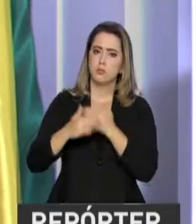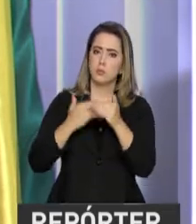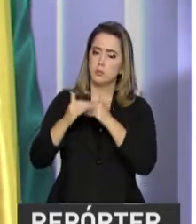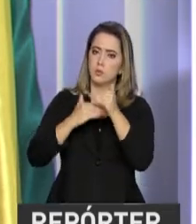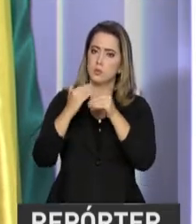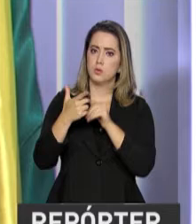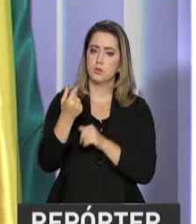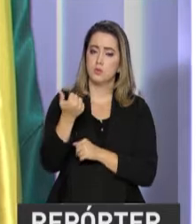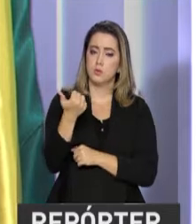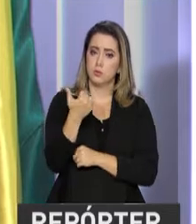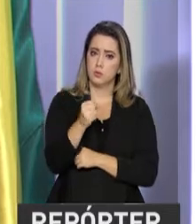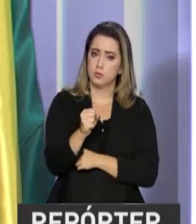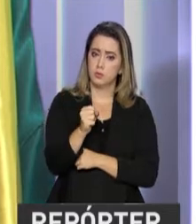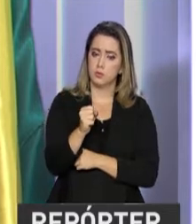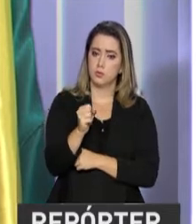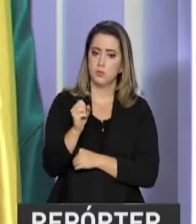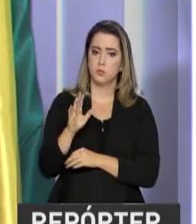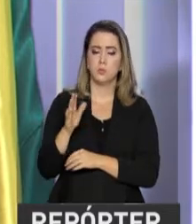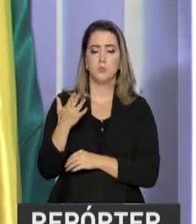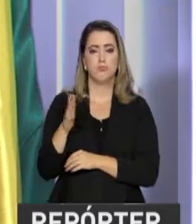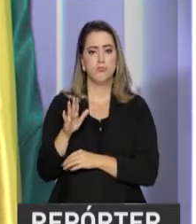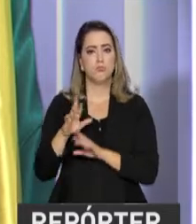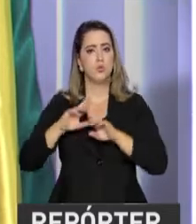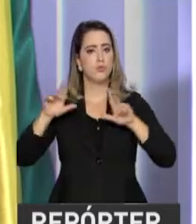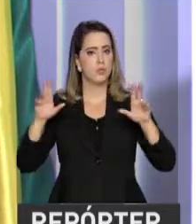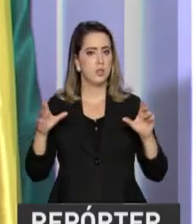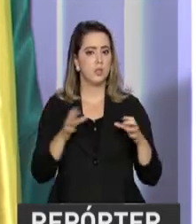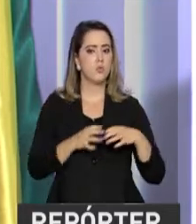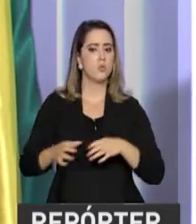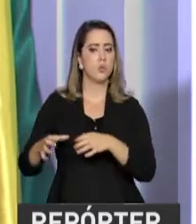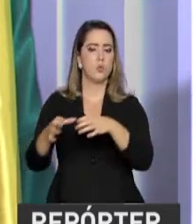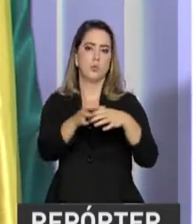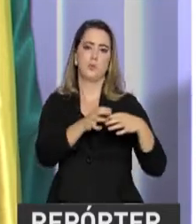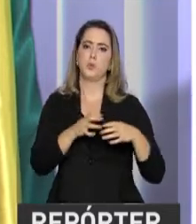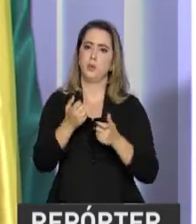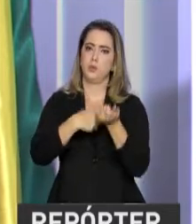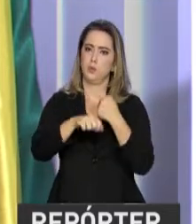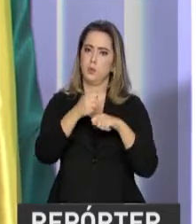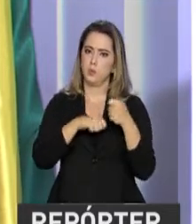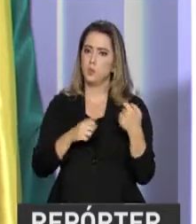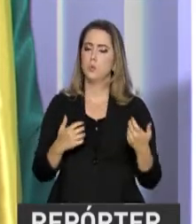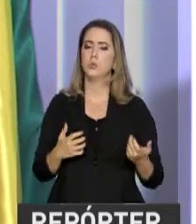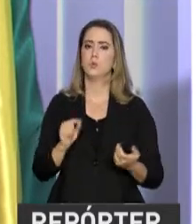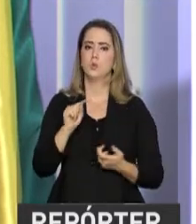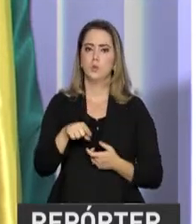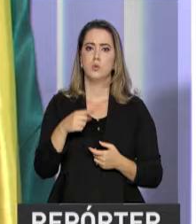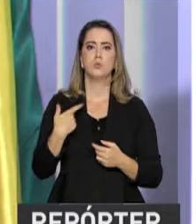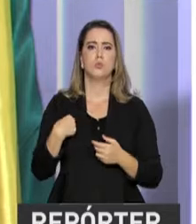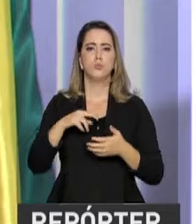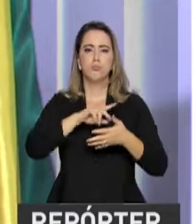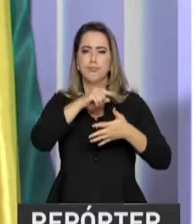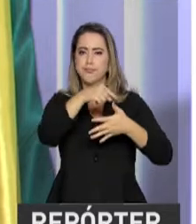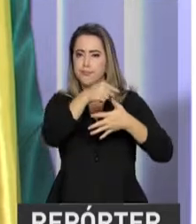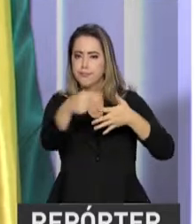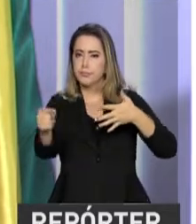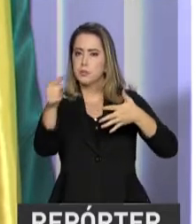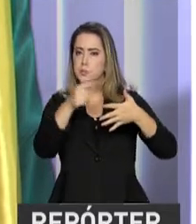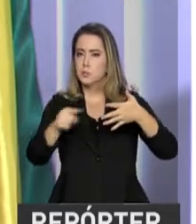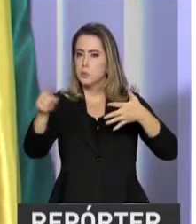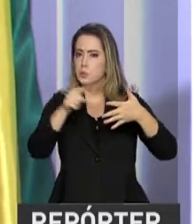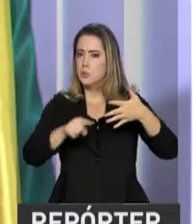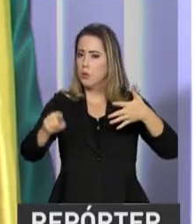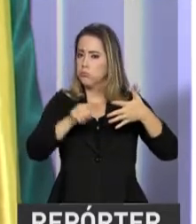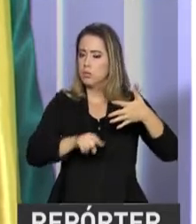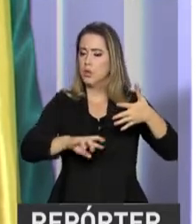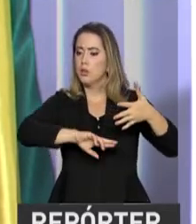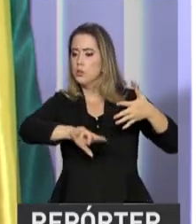2018 the edge diversificado 11 crescimento capilarizado ao longo do país nas suas